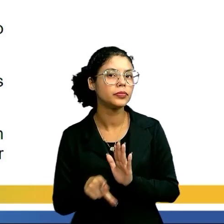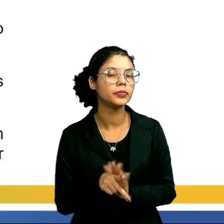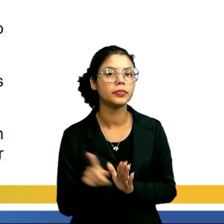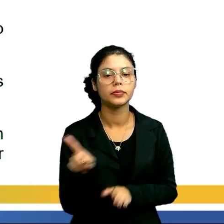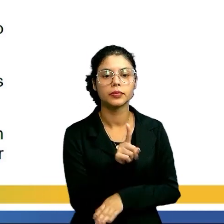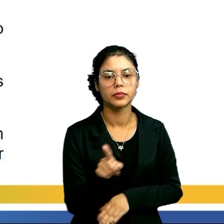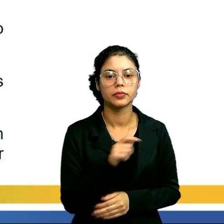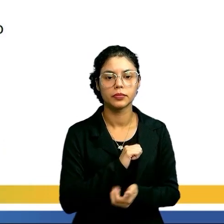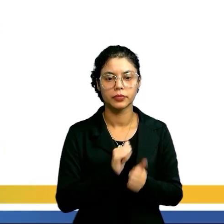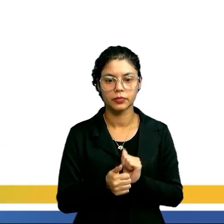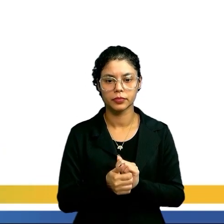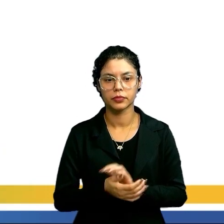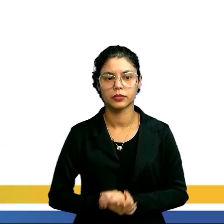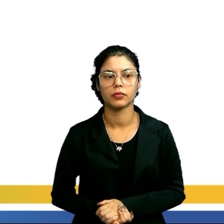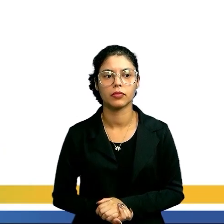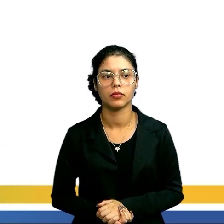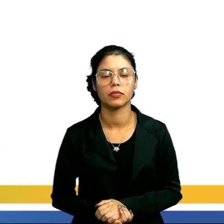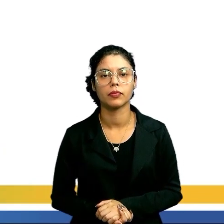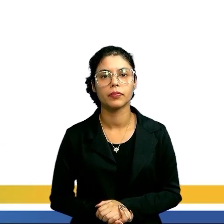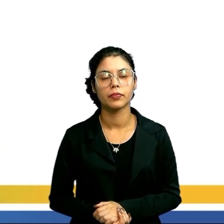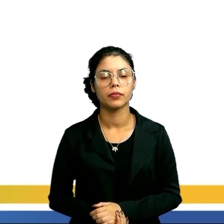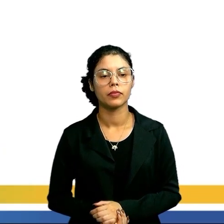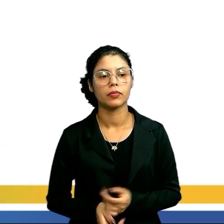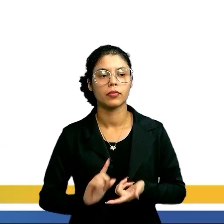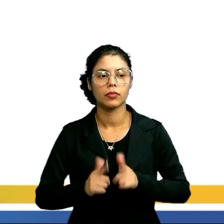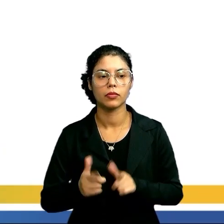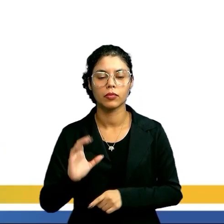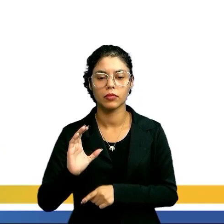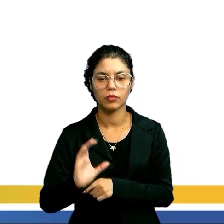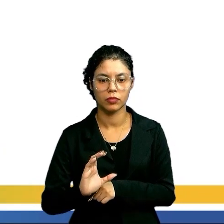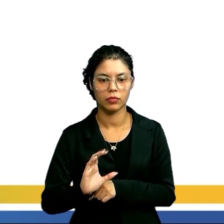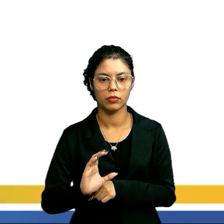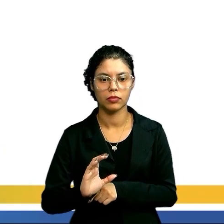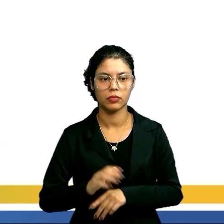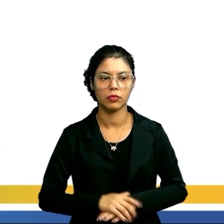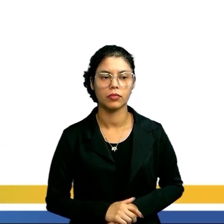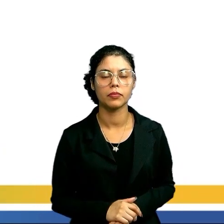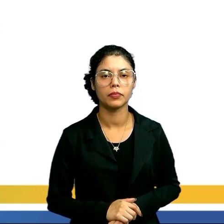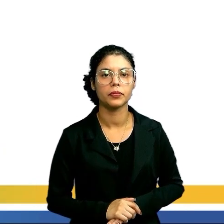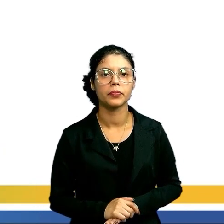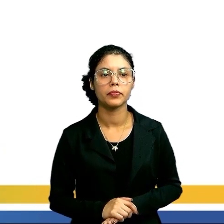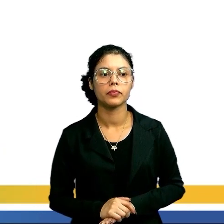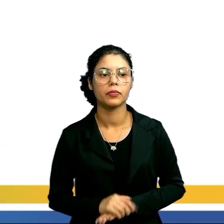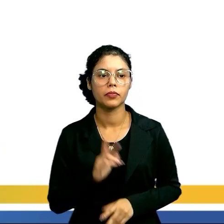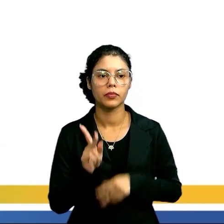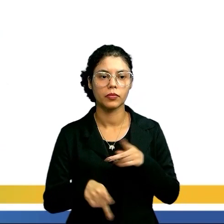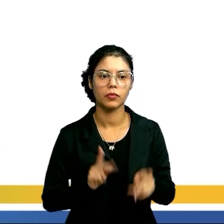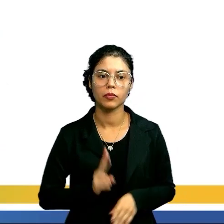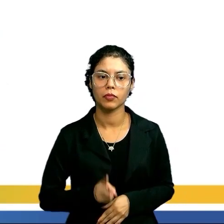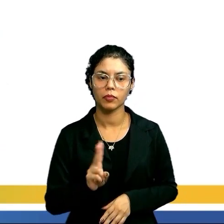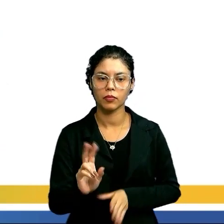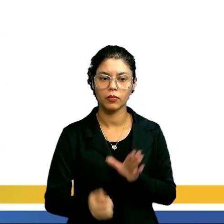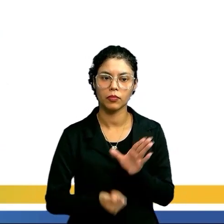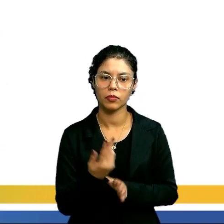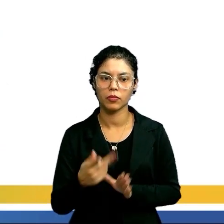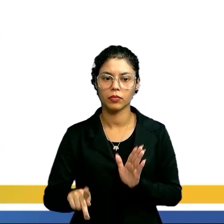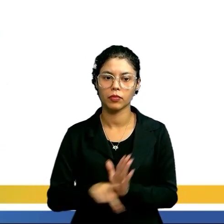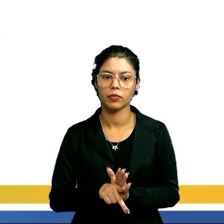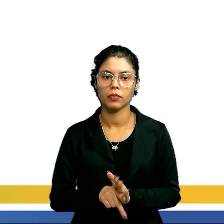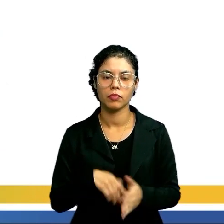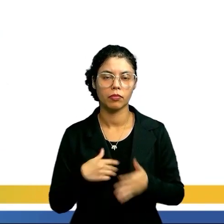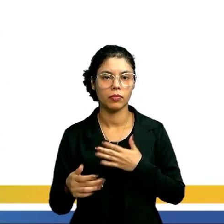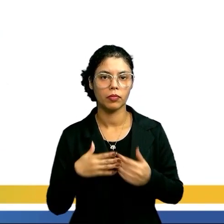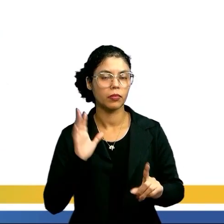não adaptação. Então, aqui nós temos como resposta correta a letra C: o povo é permanentemente criador, ou